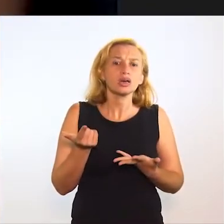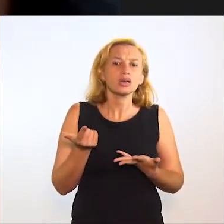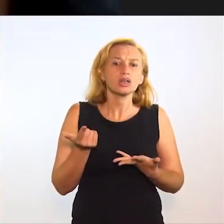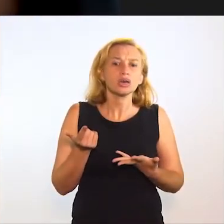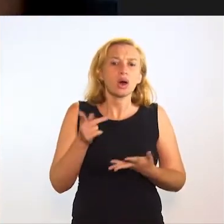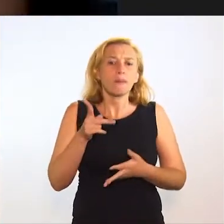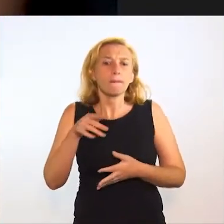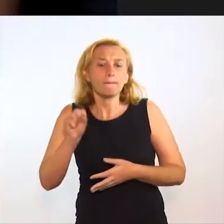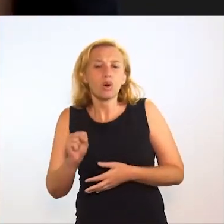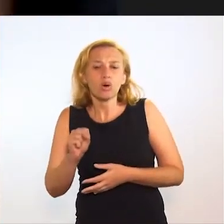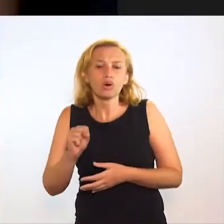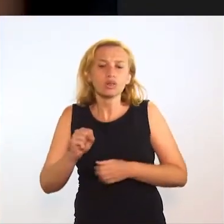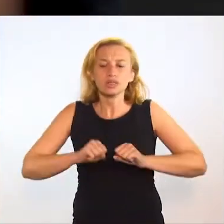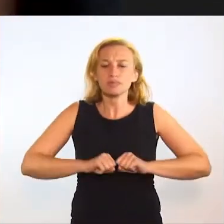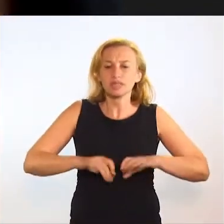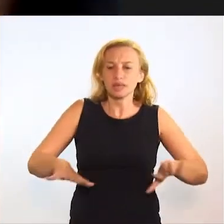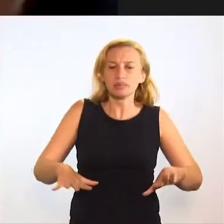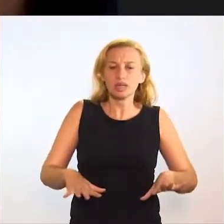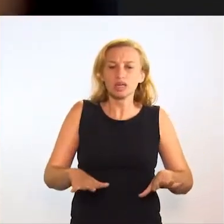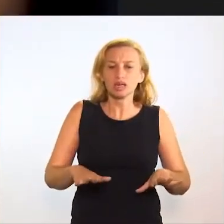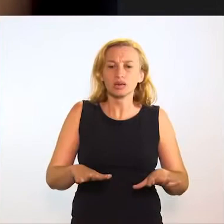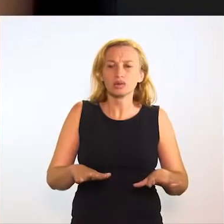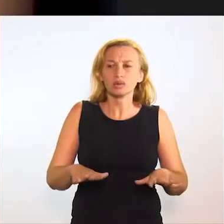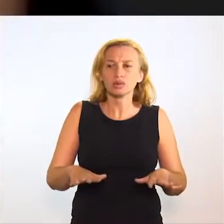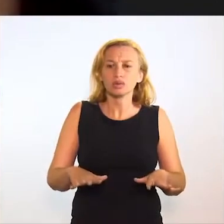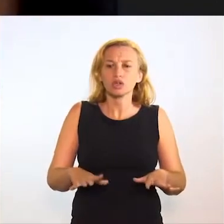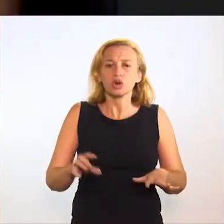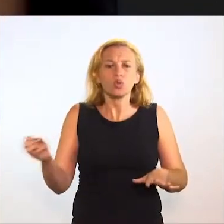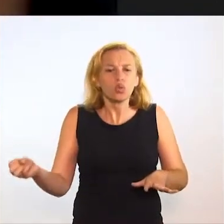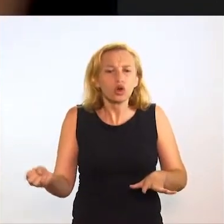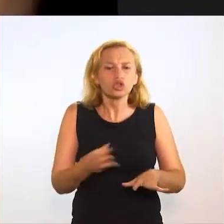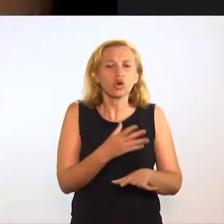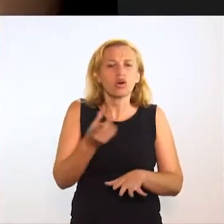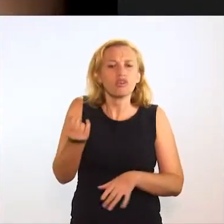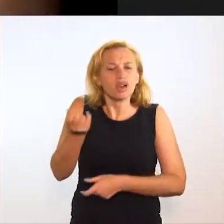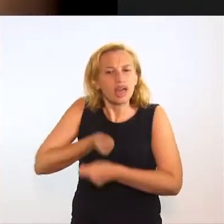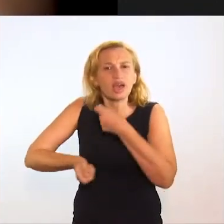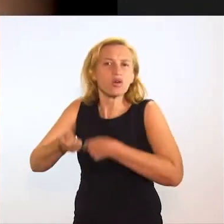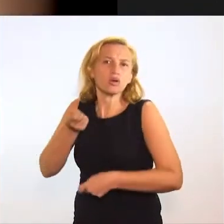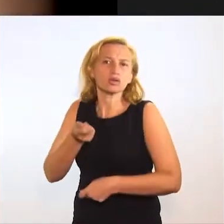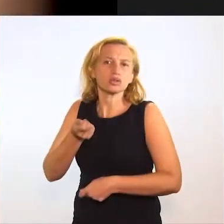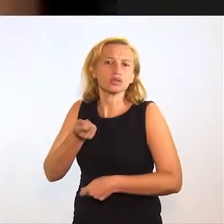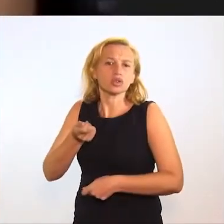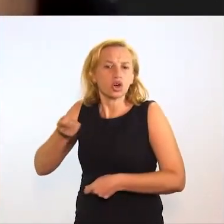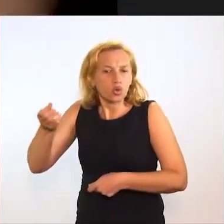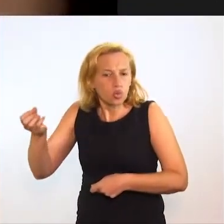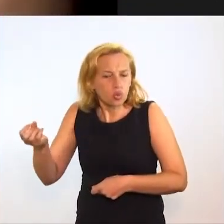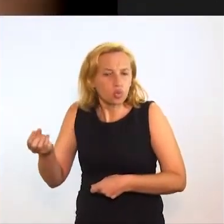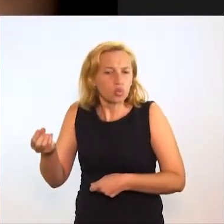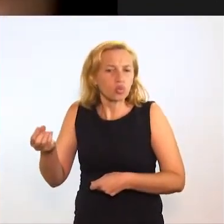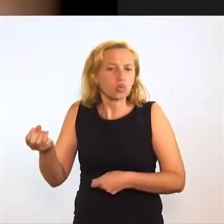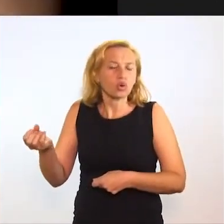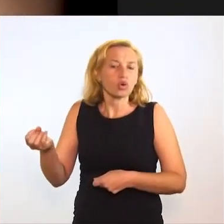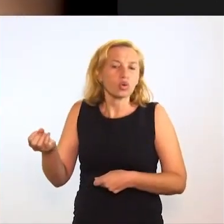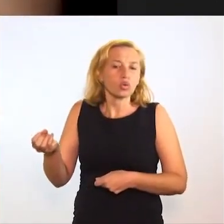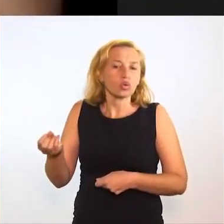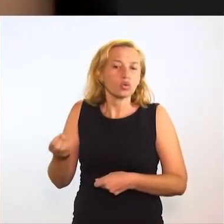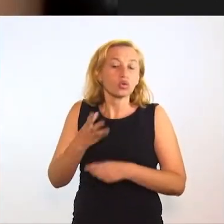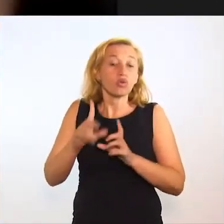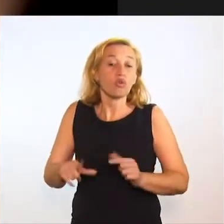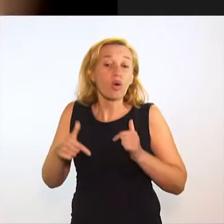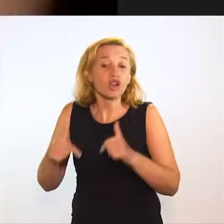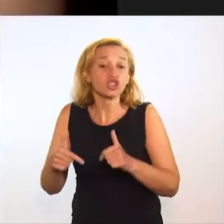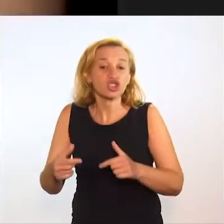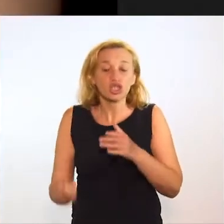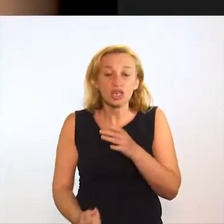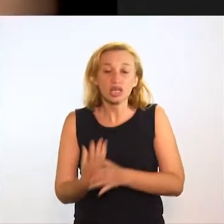perspectiva pós-pandemia, quando for, né, numa nova economia, numa nova perspectiva,